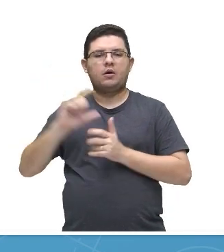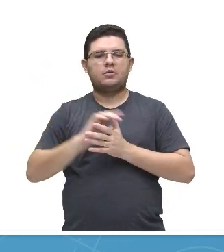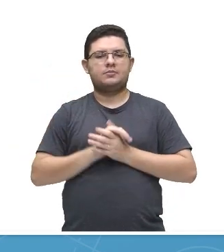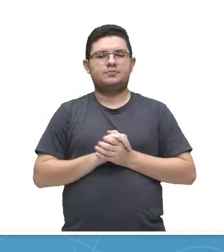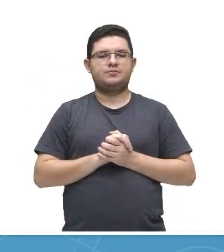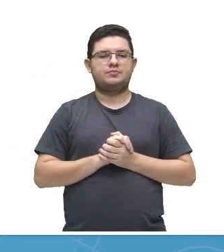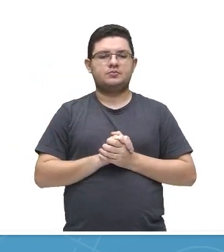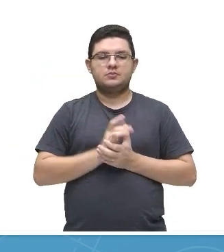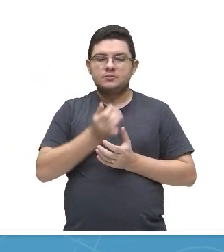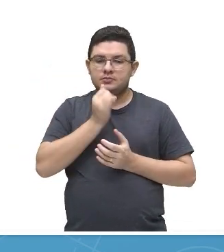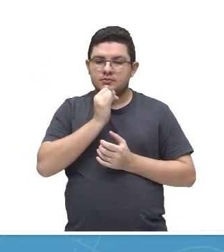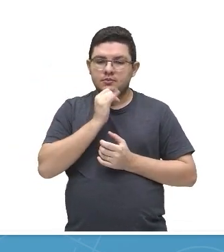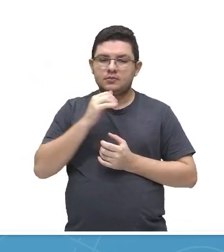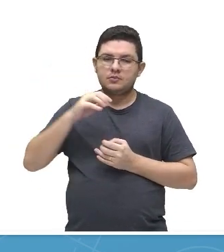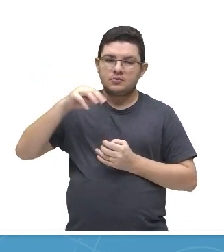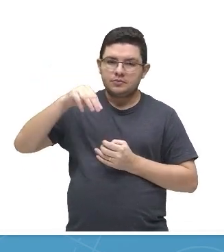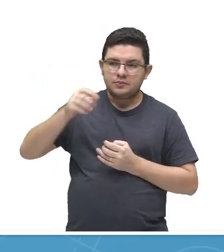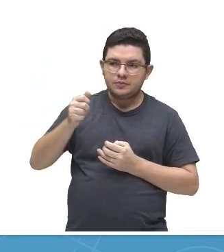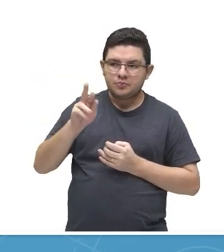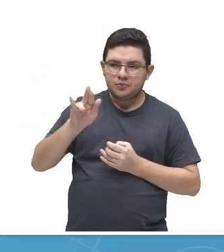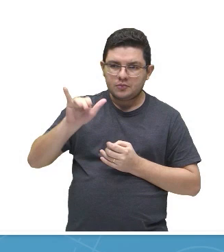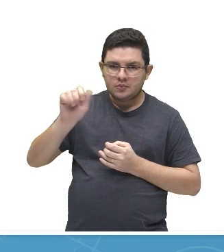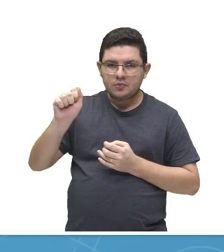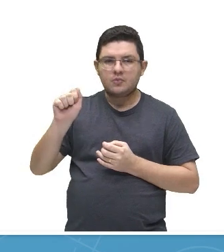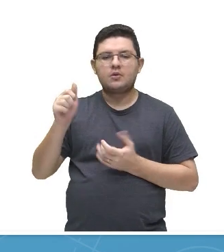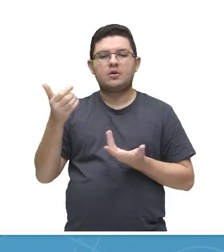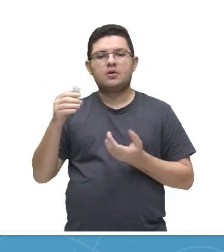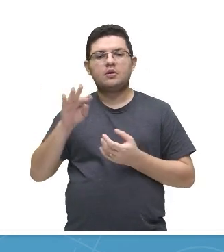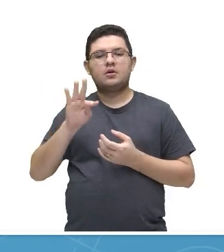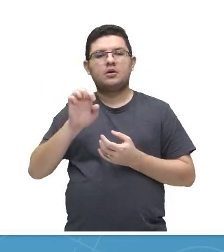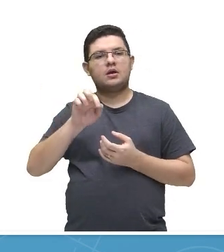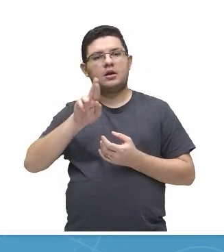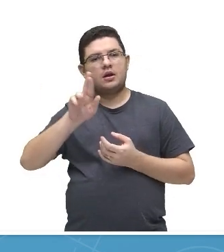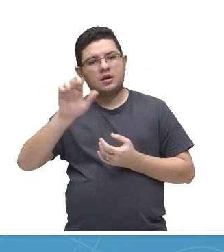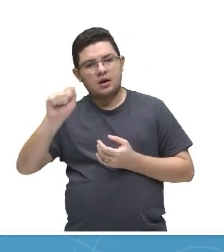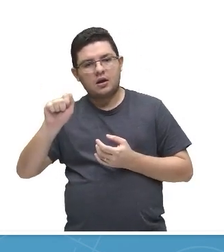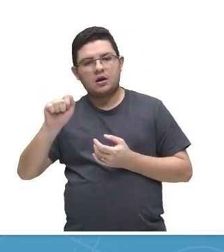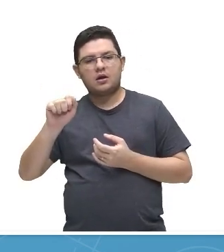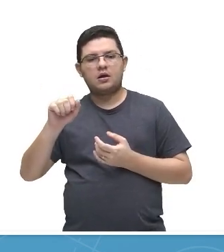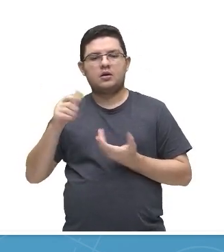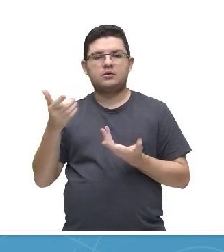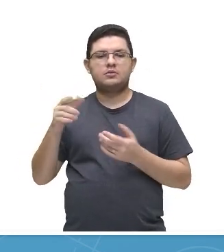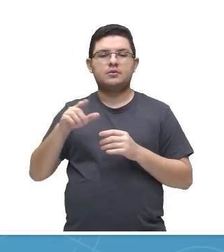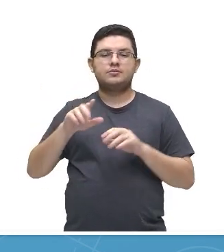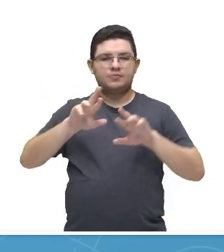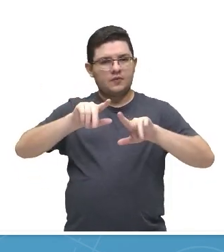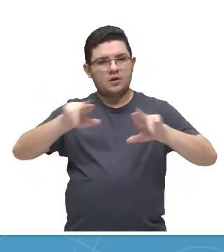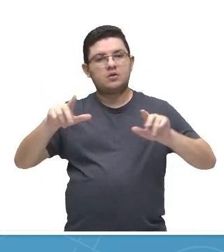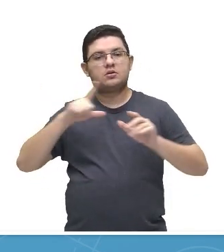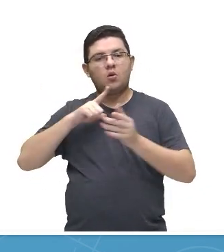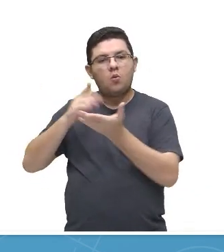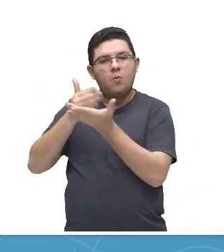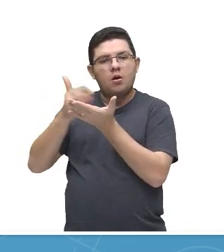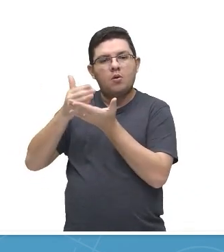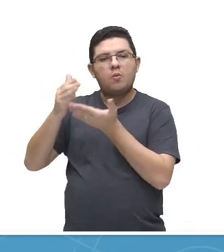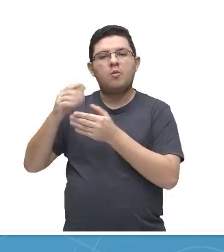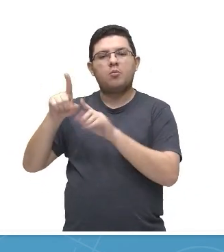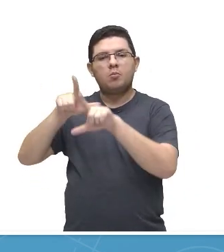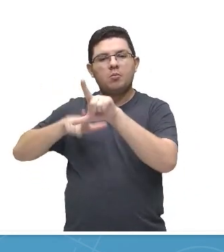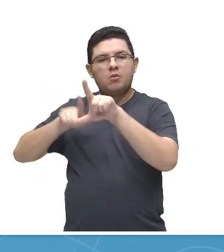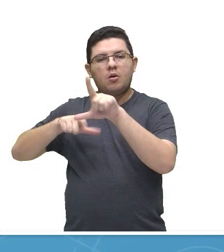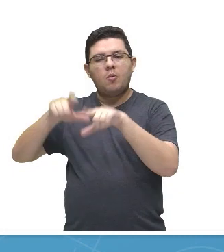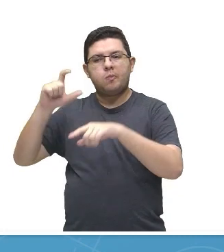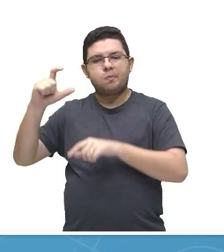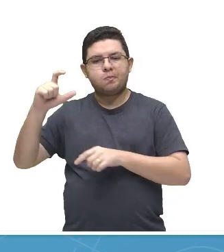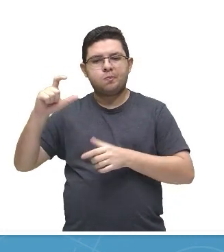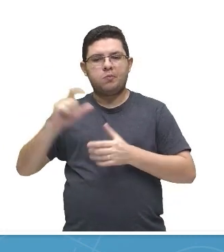a inicial maiúscula. Isso é importante. Muito bem. Seguindo ainda, nós temos aqui